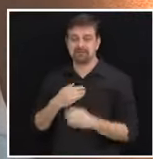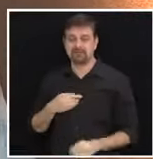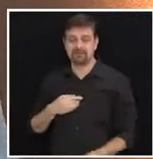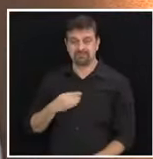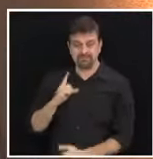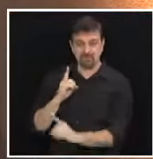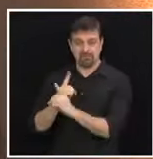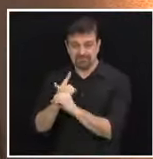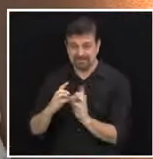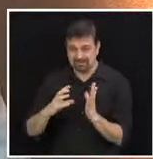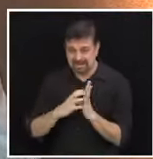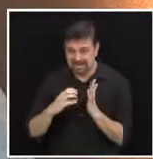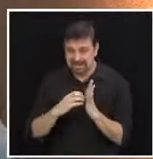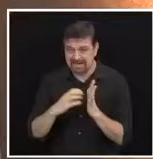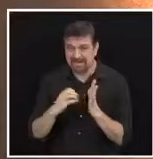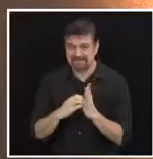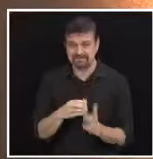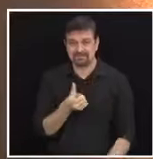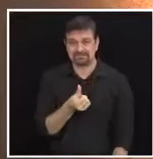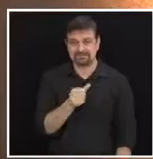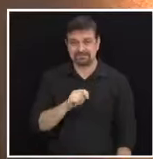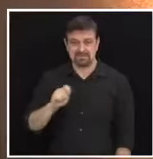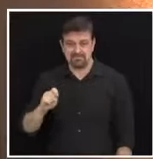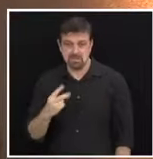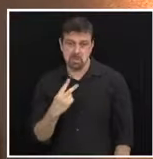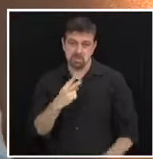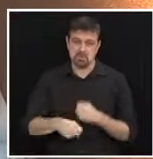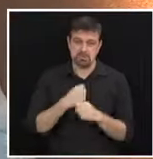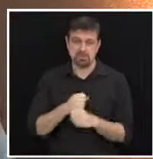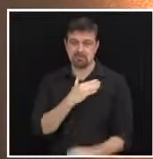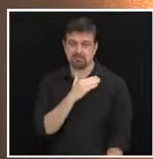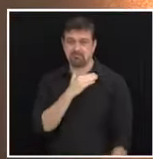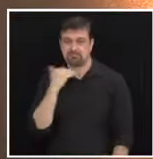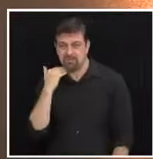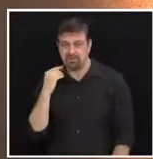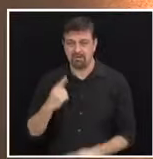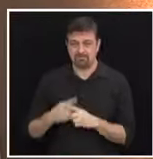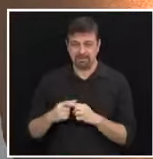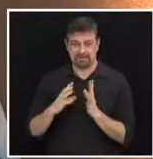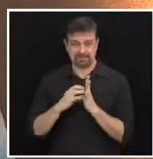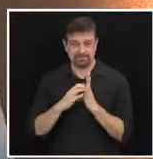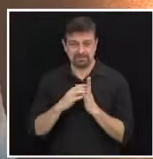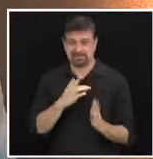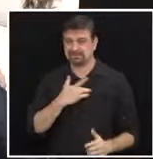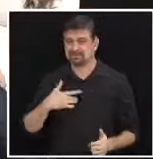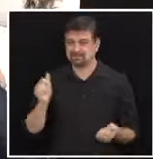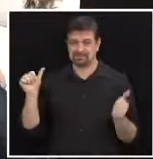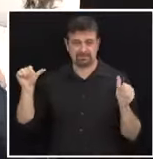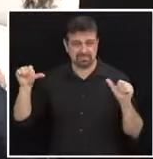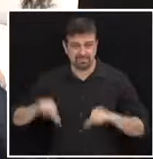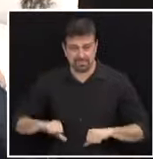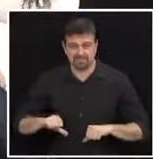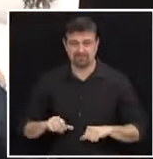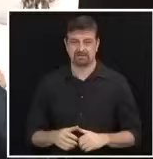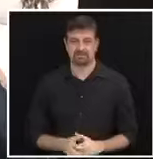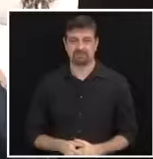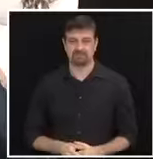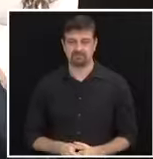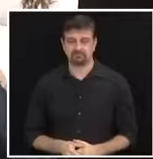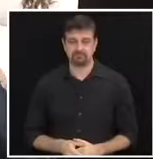AIDS, às vezes ela tinha 6 meses, 1 ano, 2 anos de sobrevida, porque estava muito avançado. Tá joia.